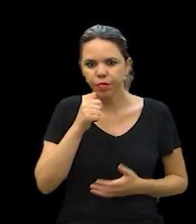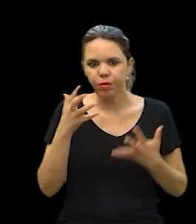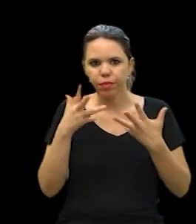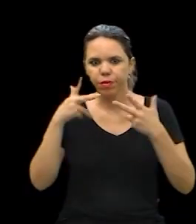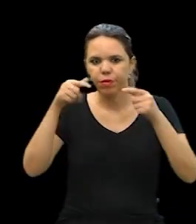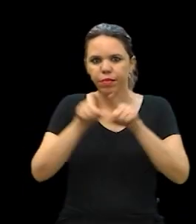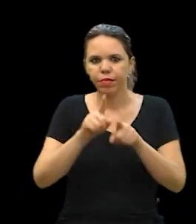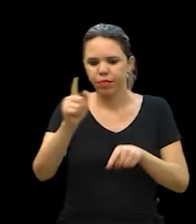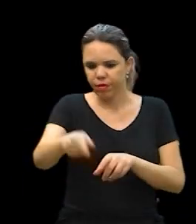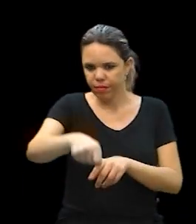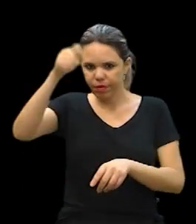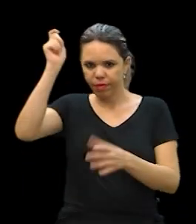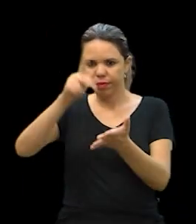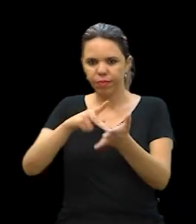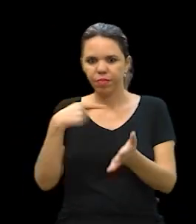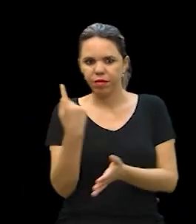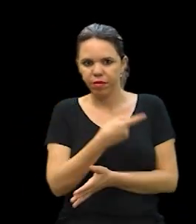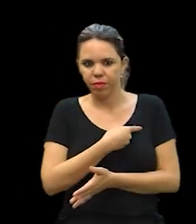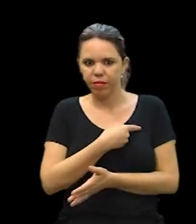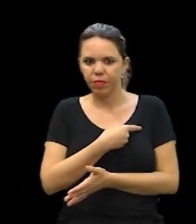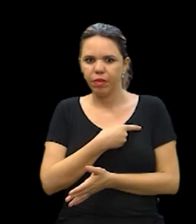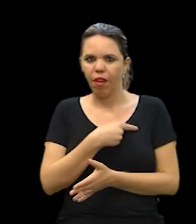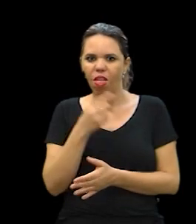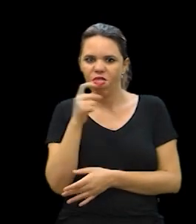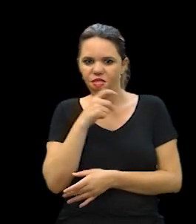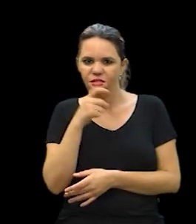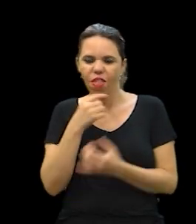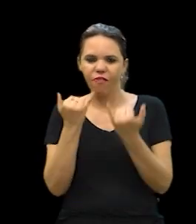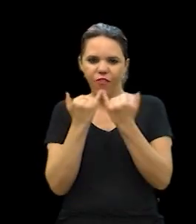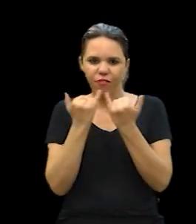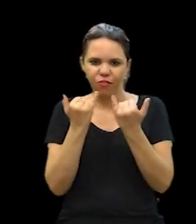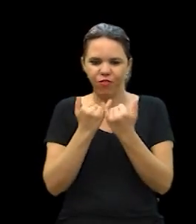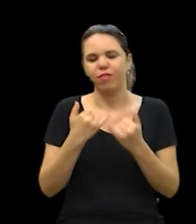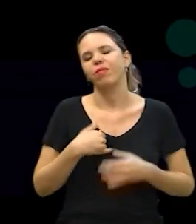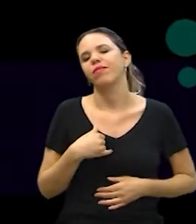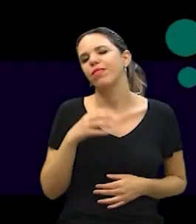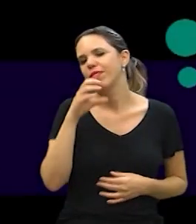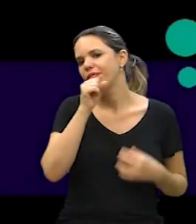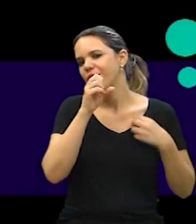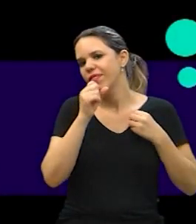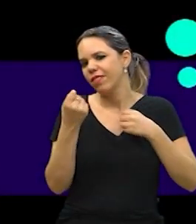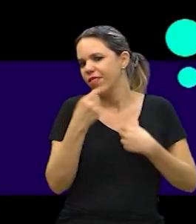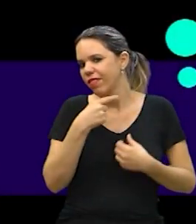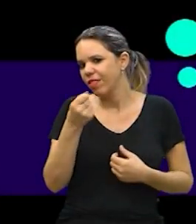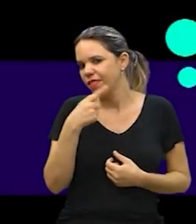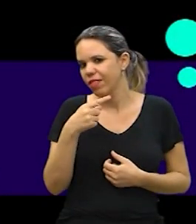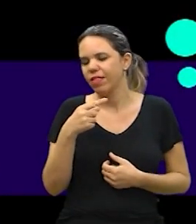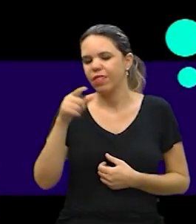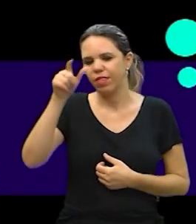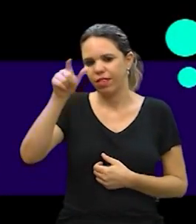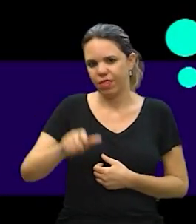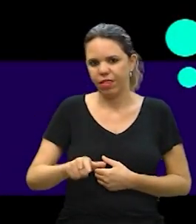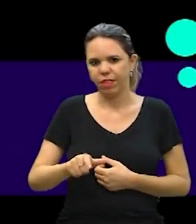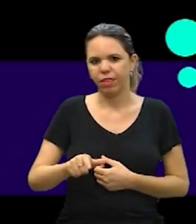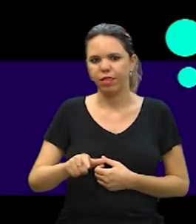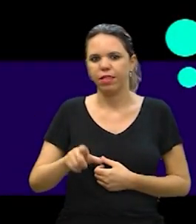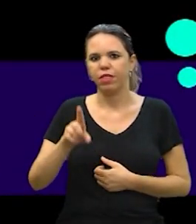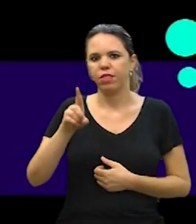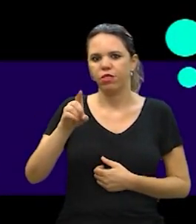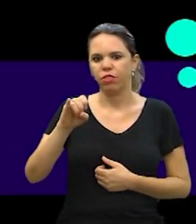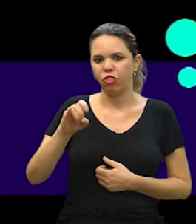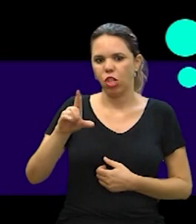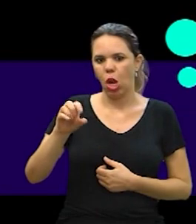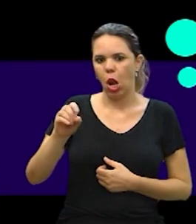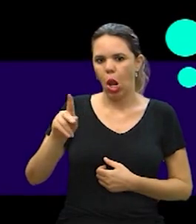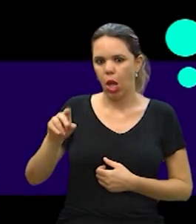O que a Mulher Maravilha chama de laço da verdade, a gente chama de delação premiada aqui. No sábado, a comédia fica por conta do humorista